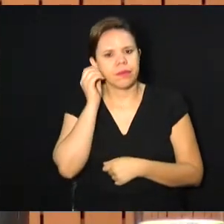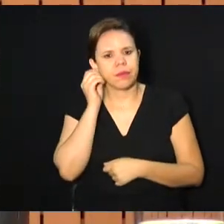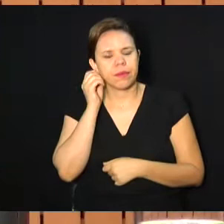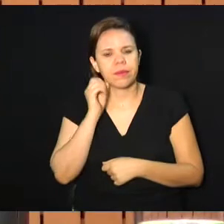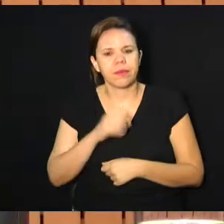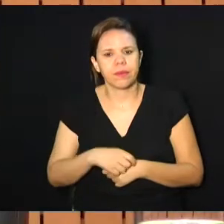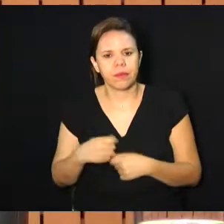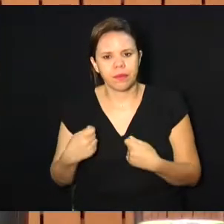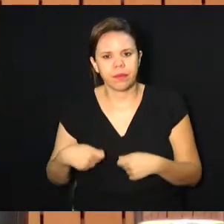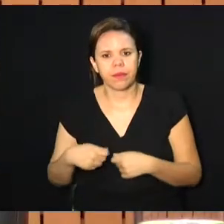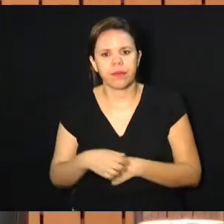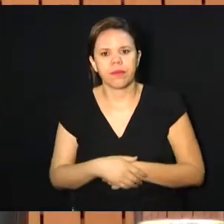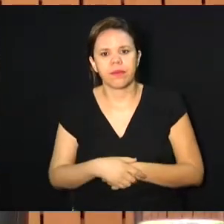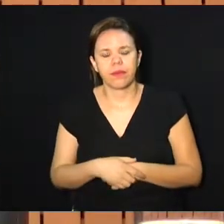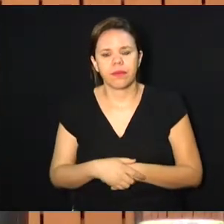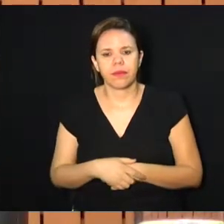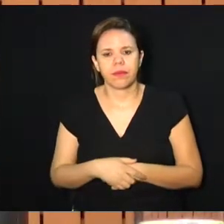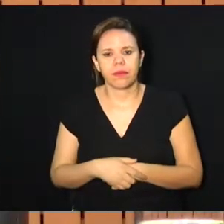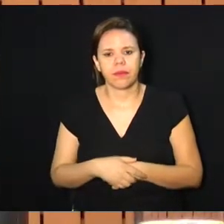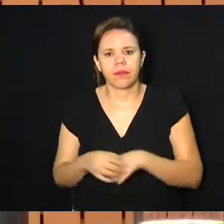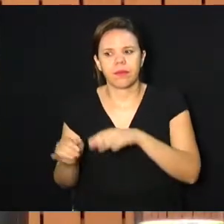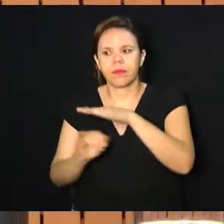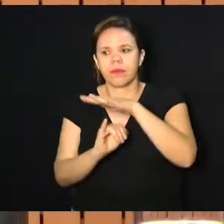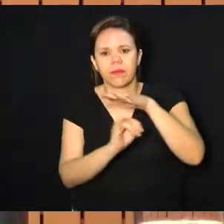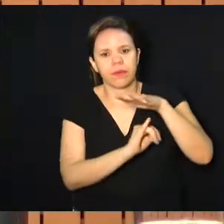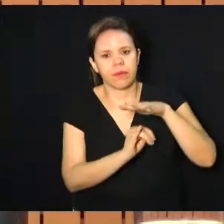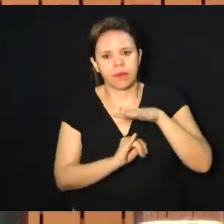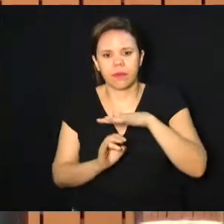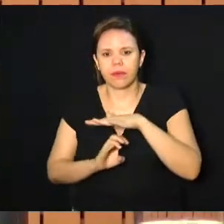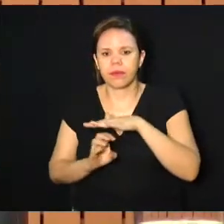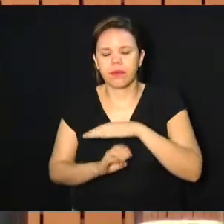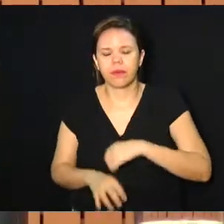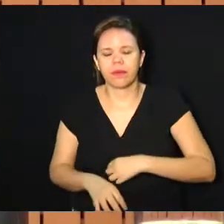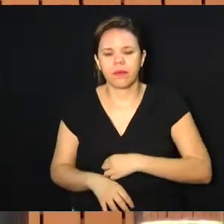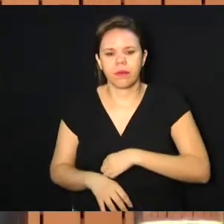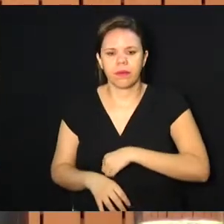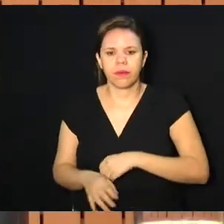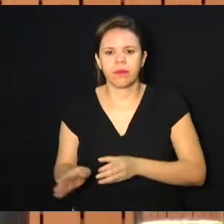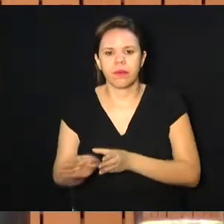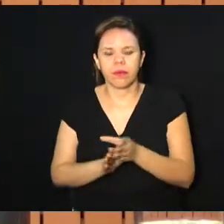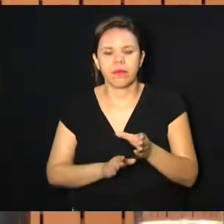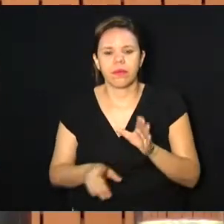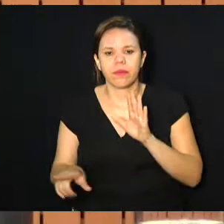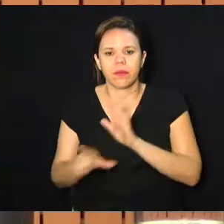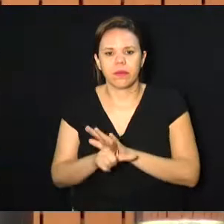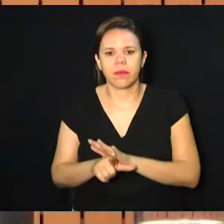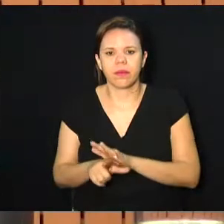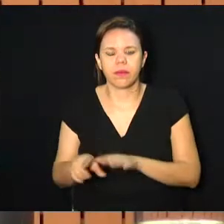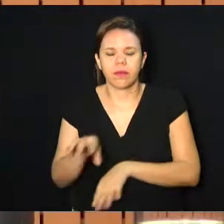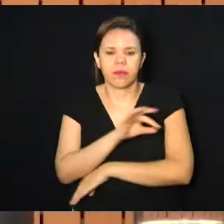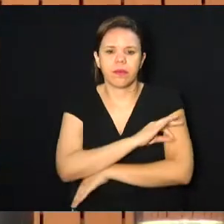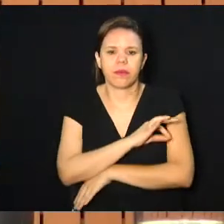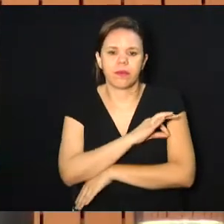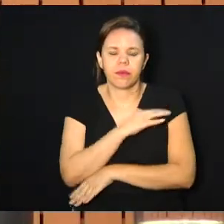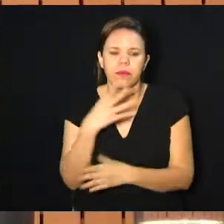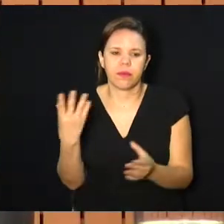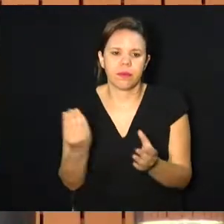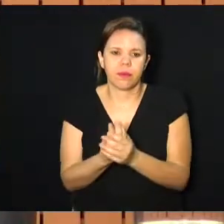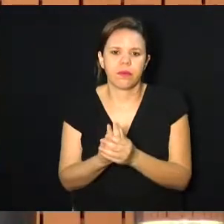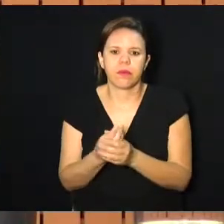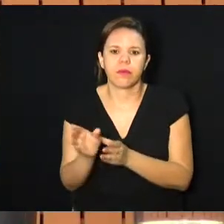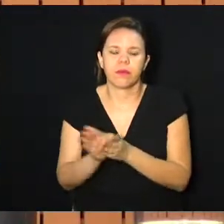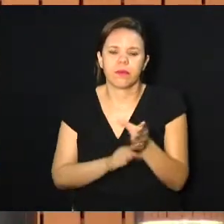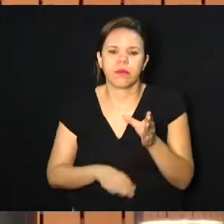é necessário que as instituições e o Conselho, a lei municipal que instituiu o Conselho Municipal, tenha